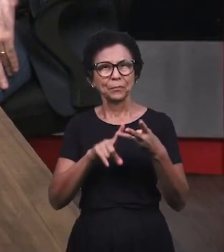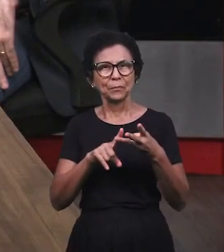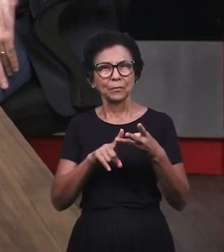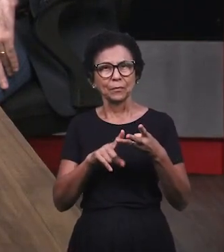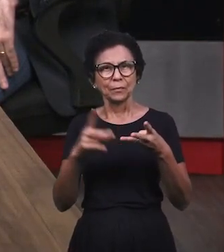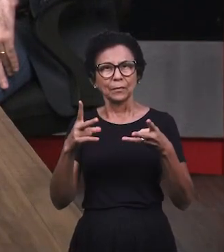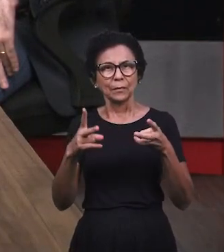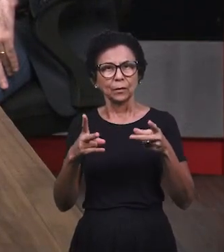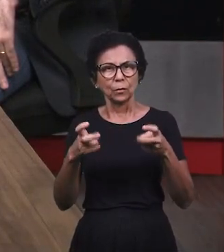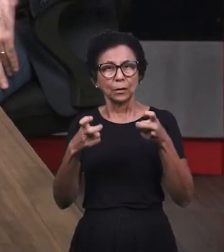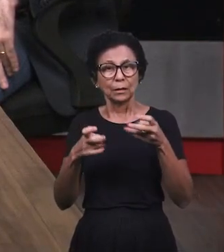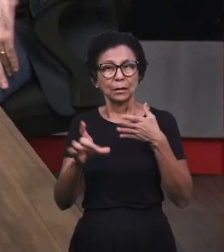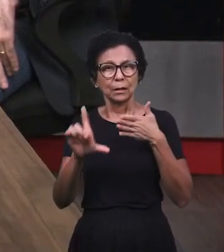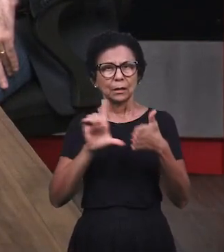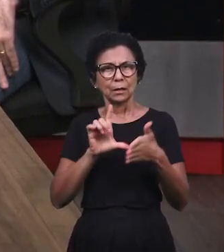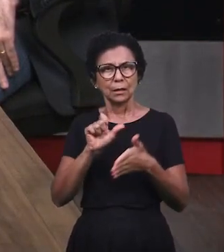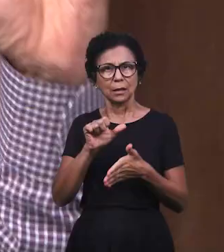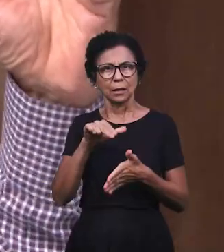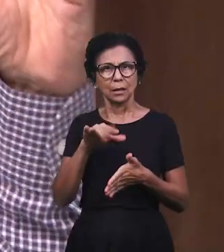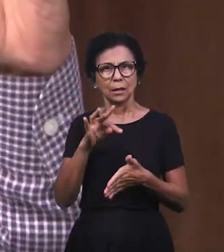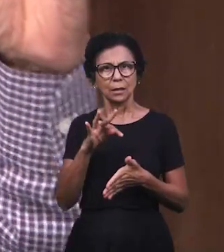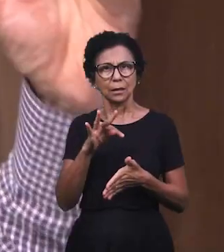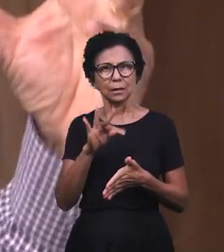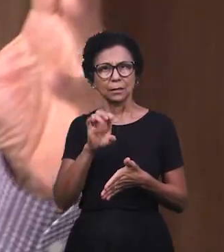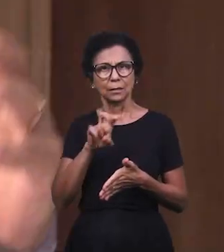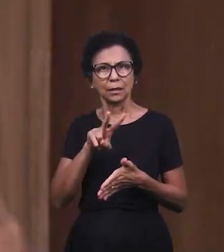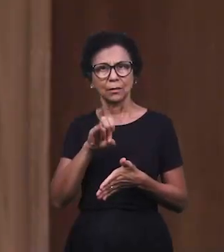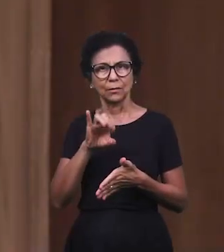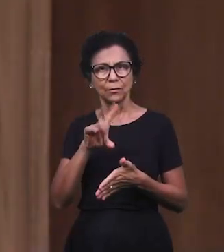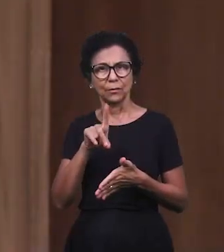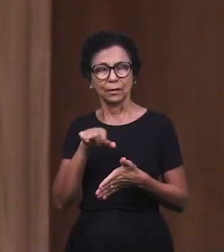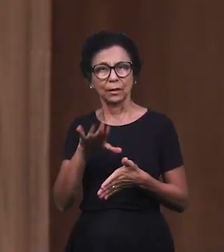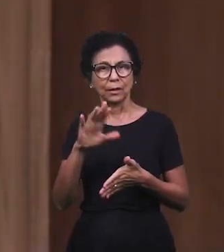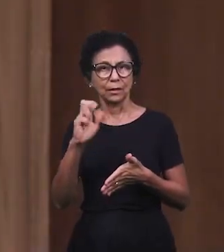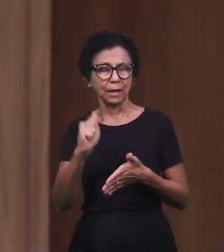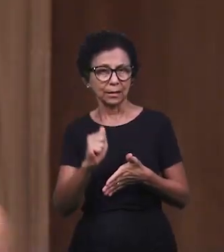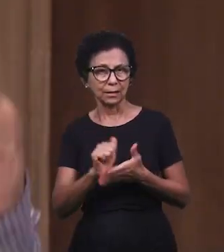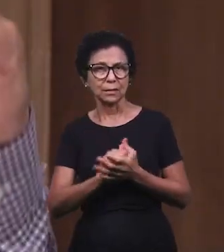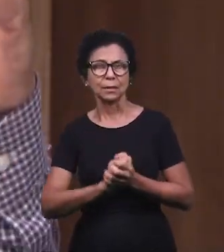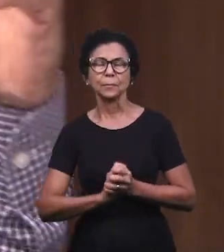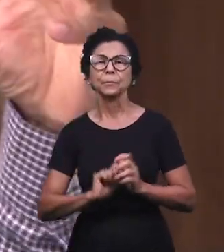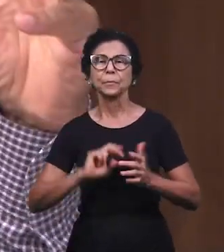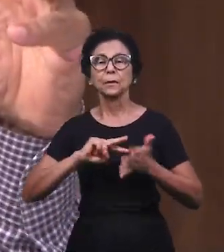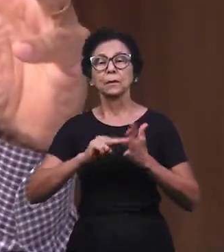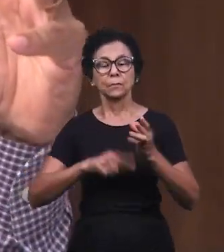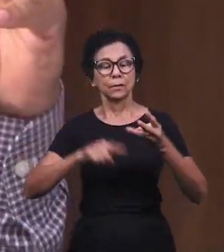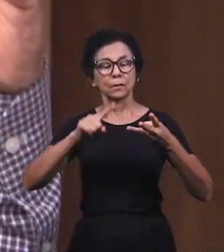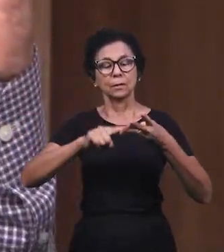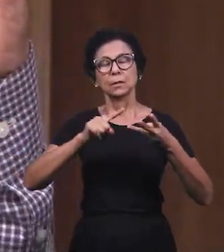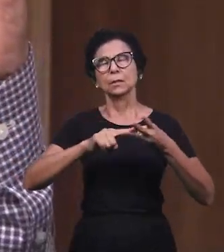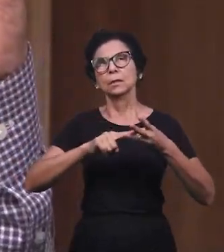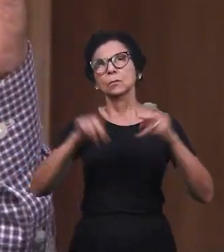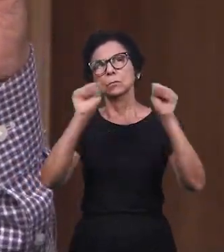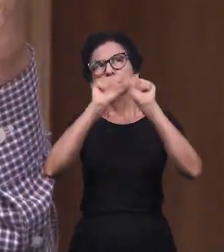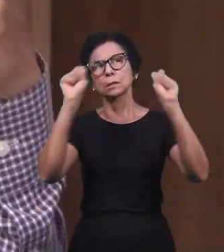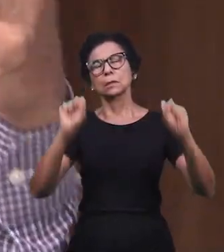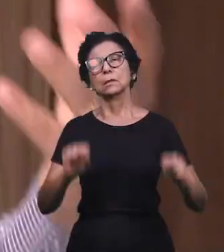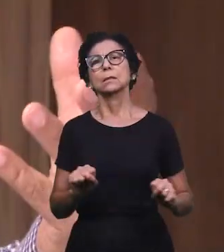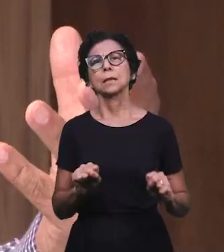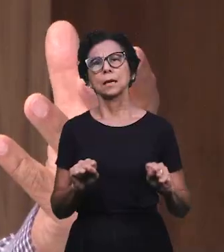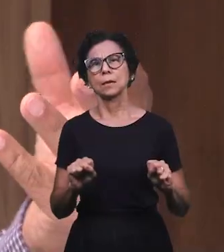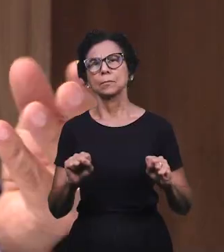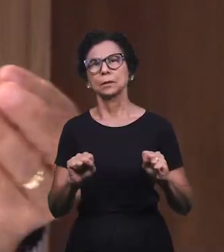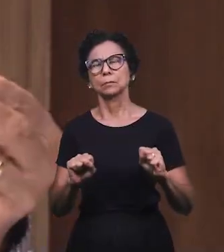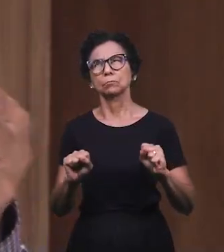seja, um sistema constituído por uma inteligência, ele tem que